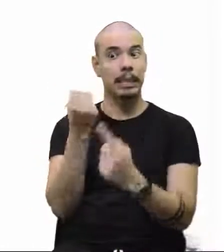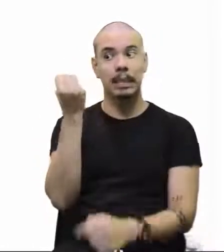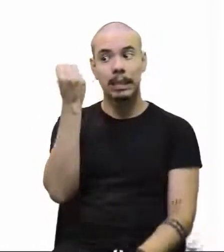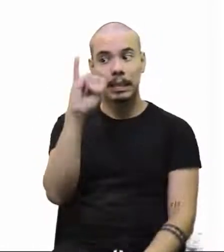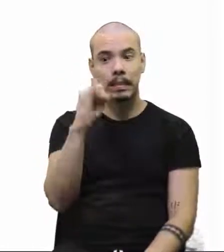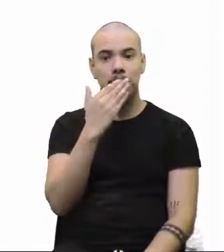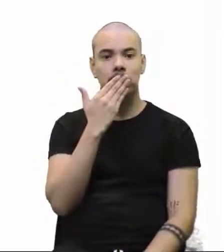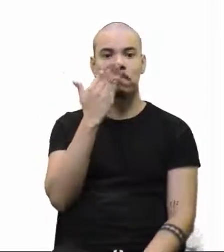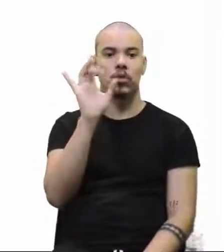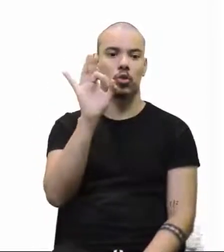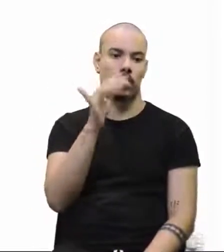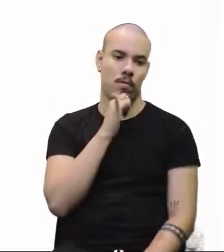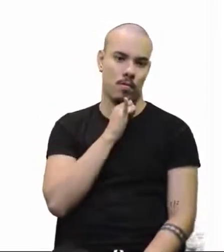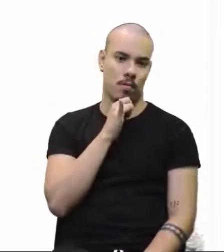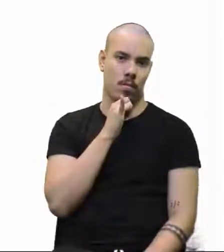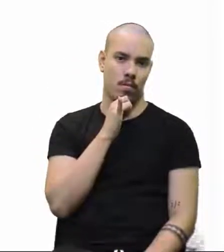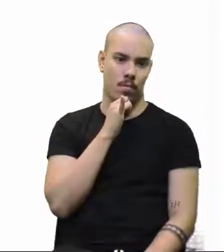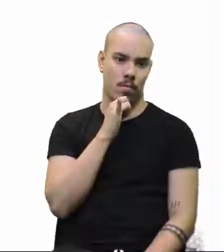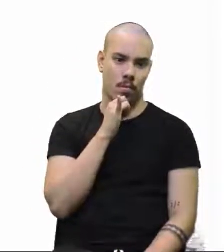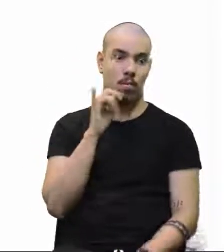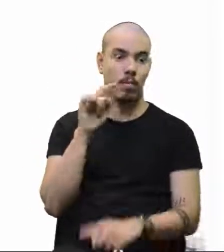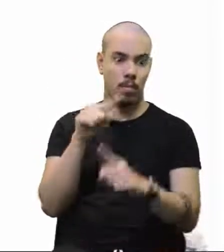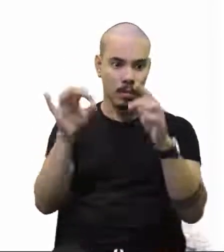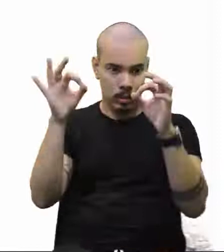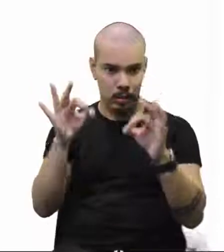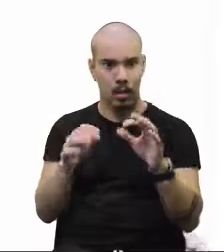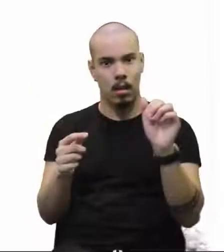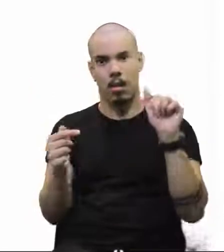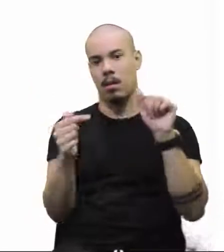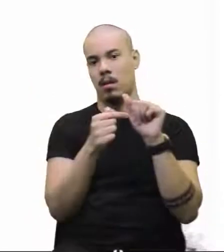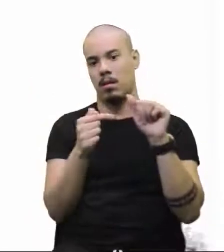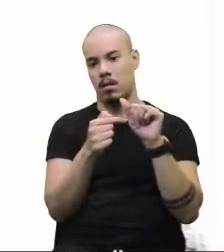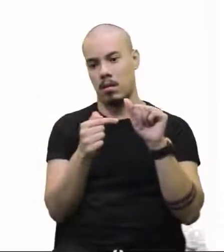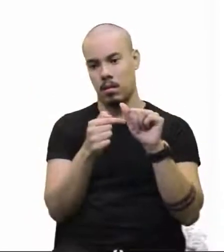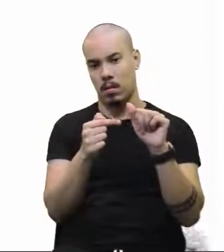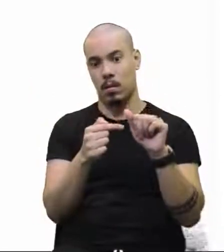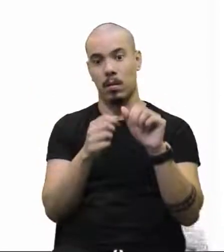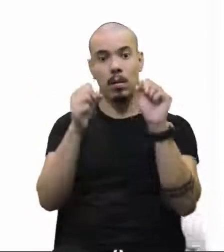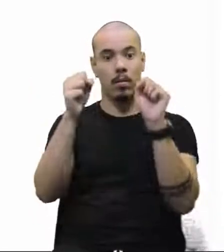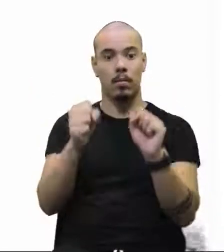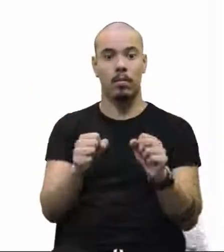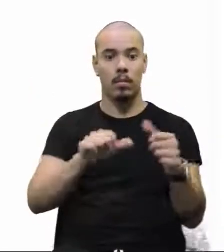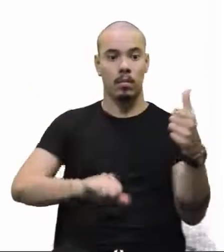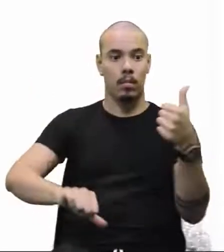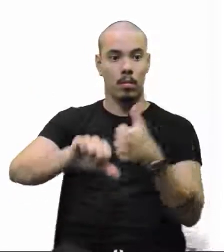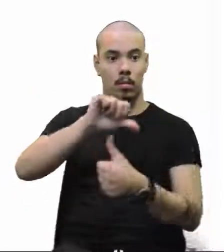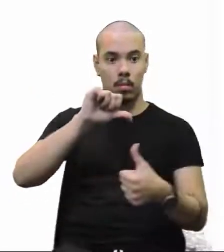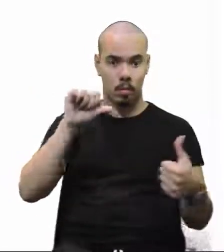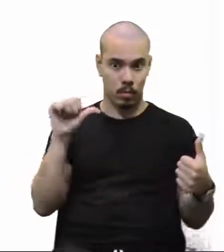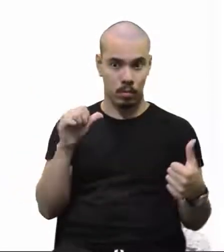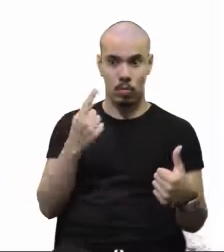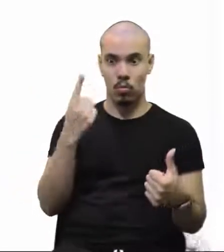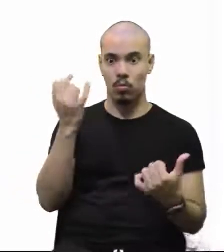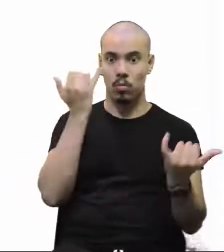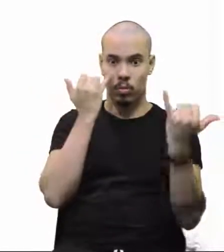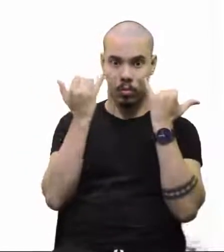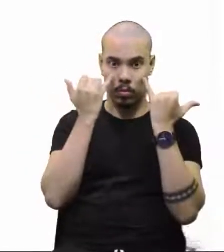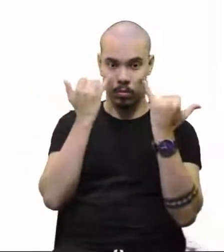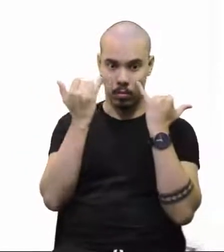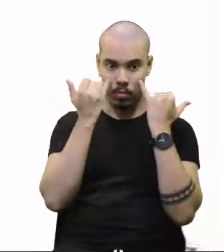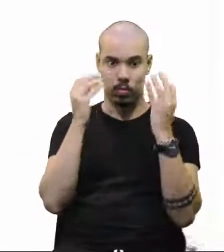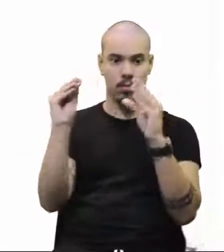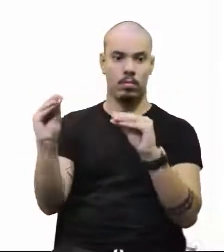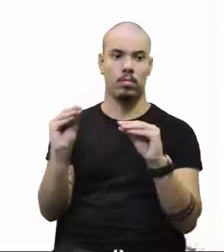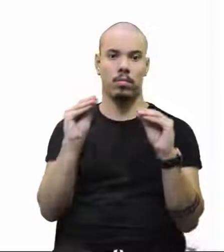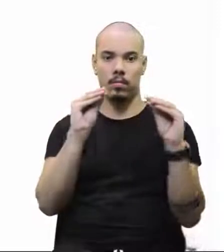pedisse, eu só estou dando um exemplo. Que aí eu posso ter a mesma questão e mudar a resposta mudando um dado da questão, né?